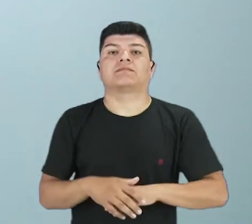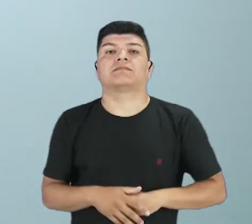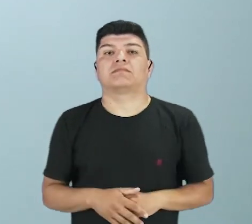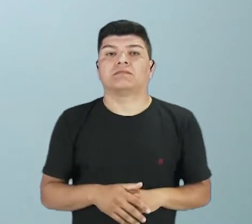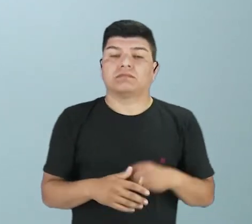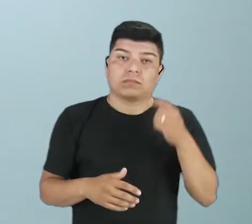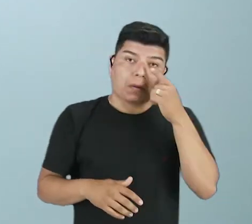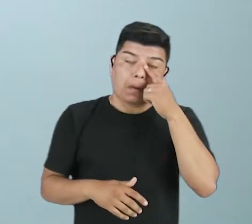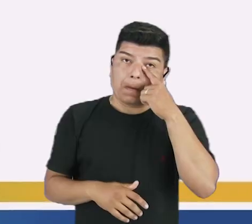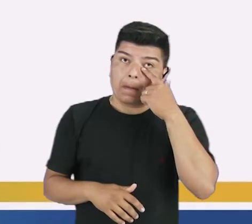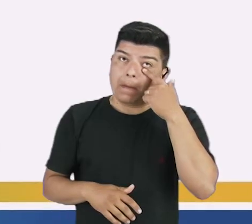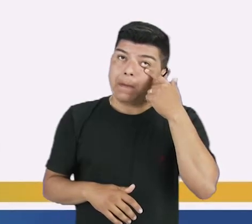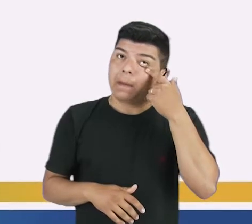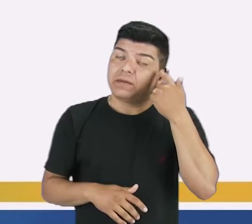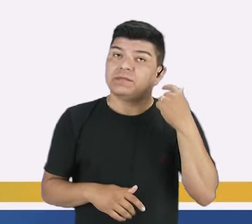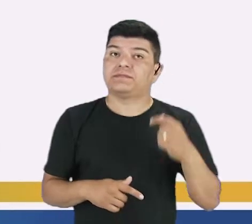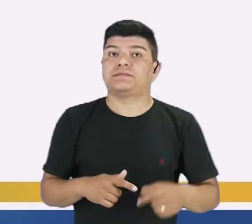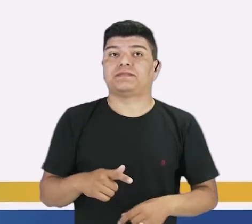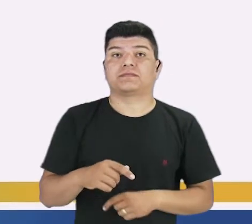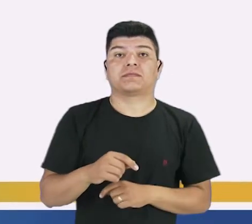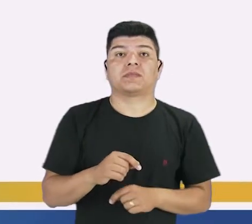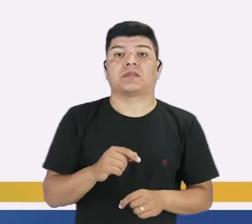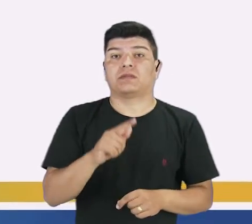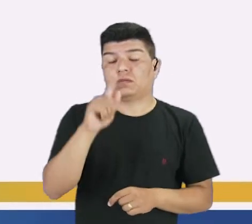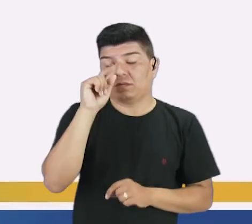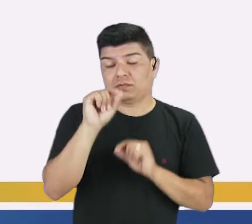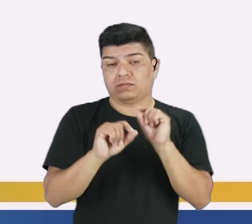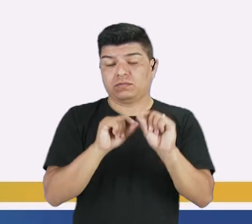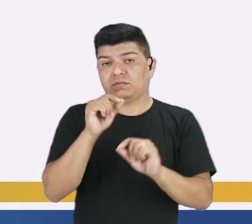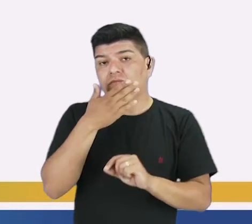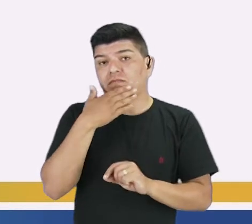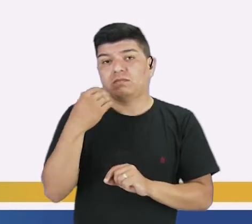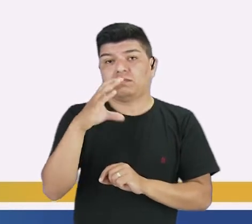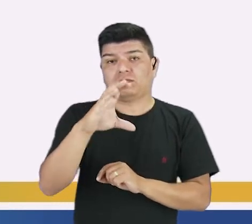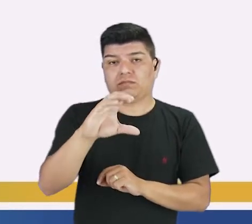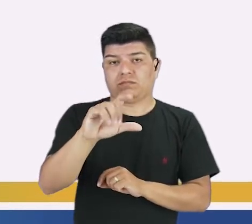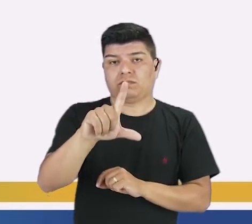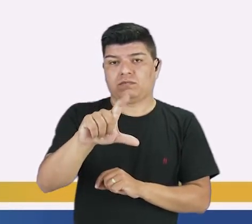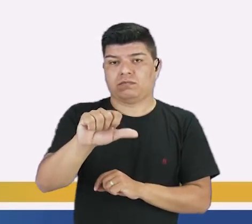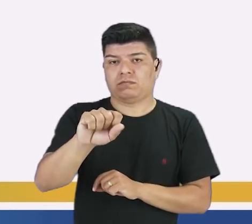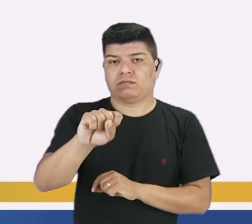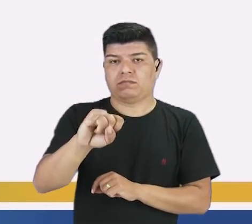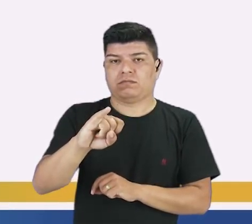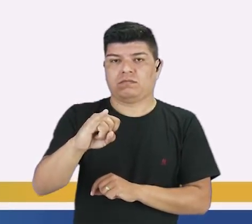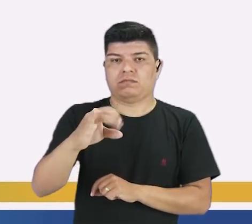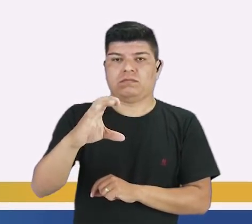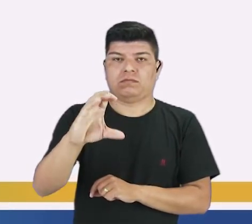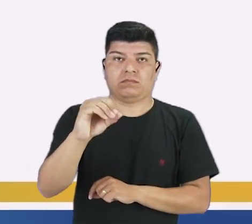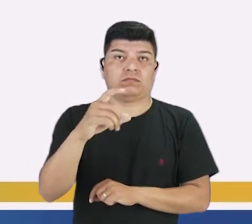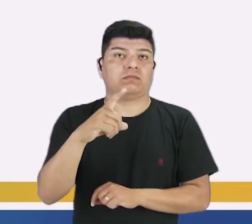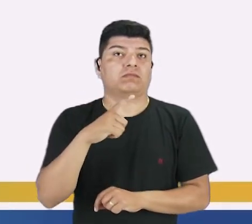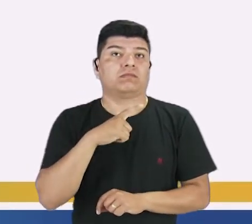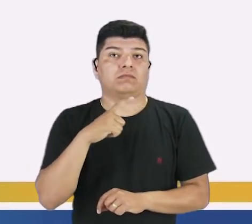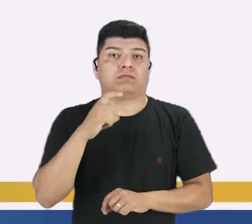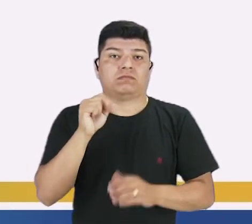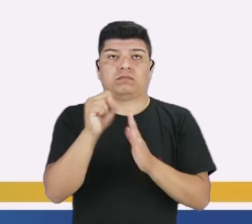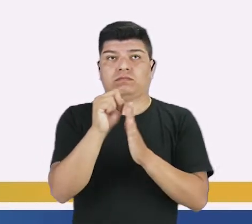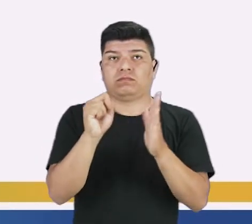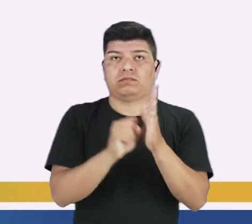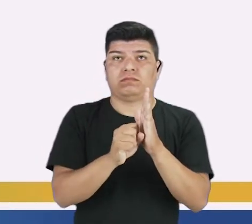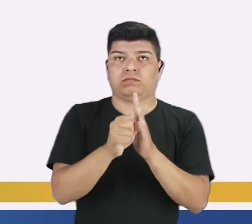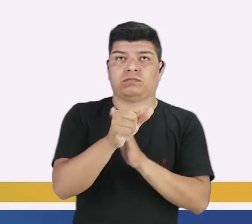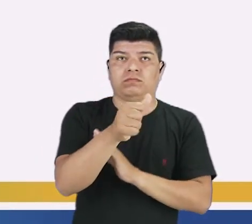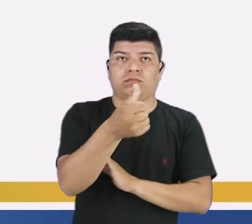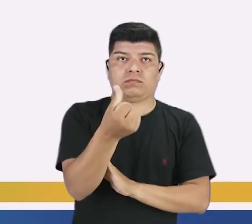tudo mais, o classicismo começou a ganhar força entre os séculos XVI. A igreja entra